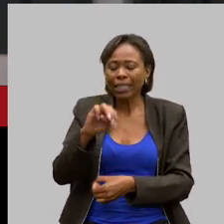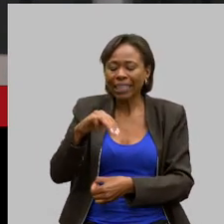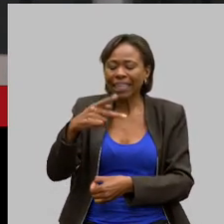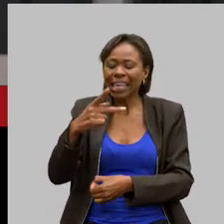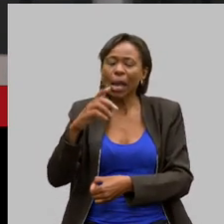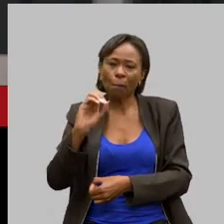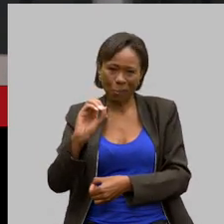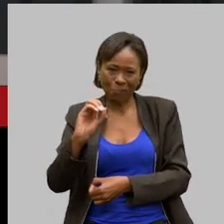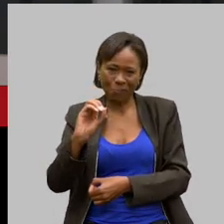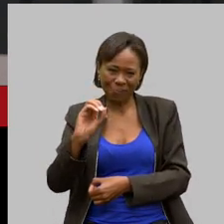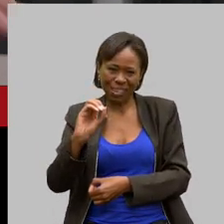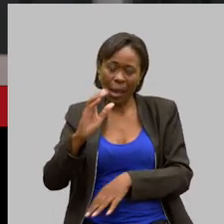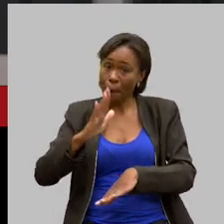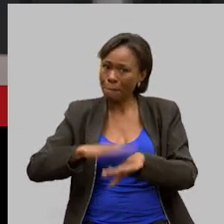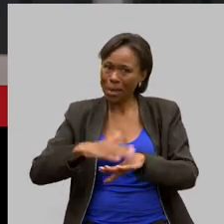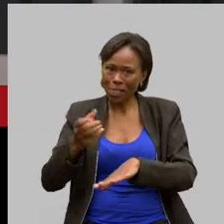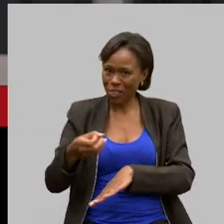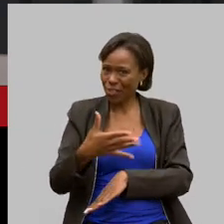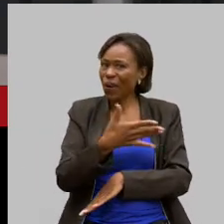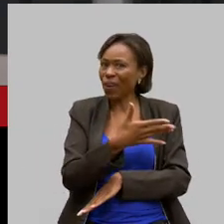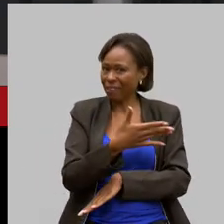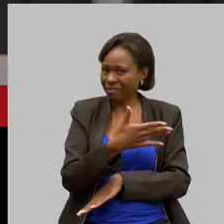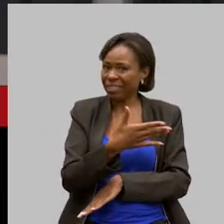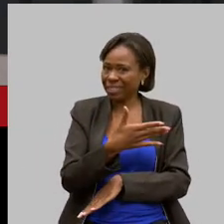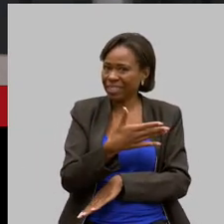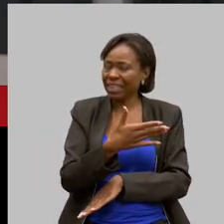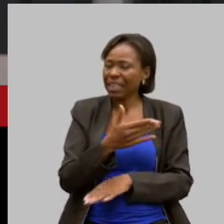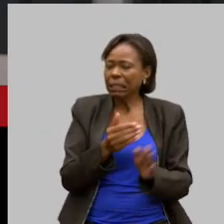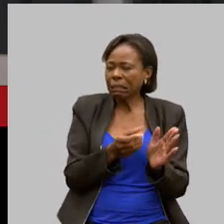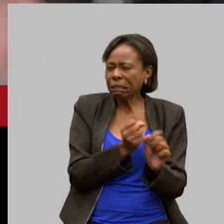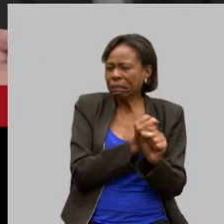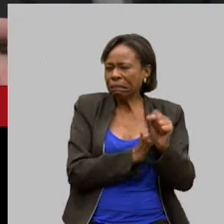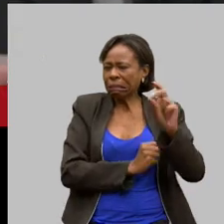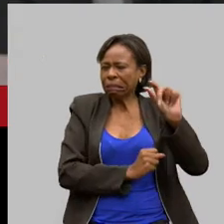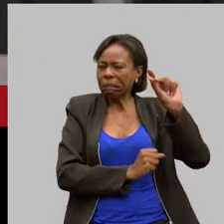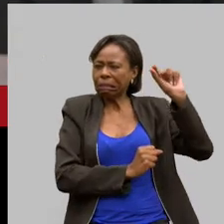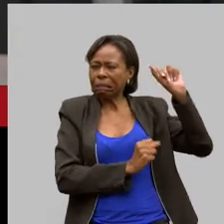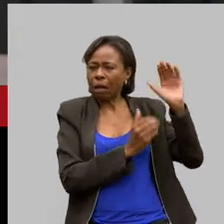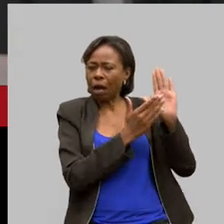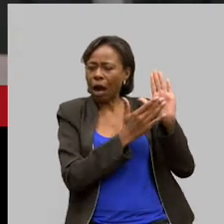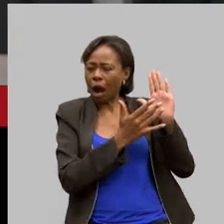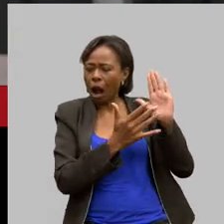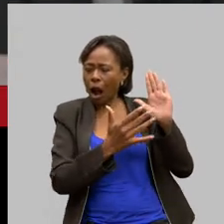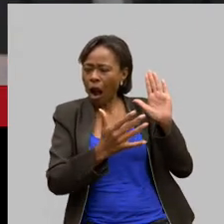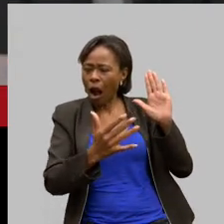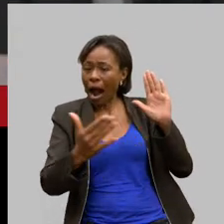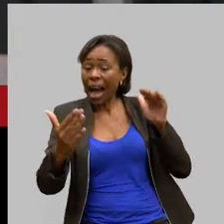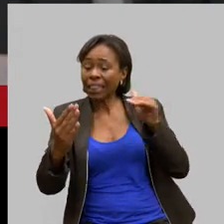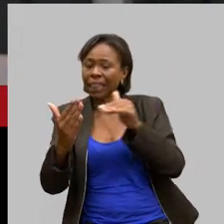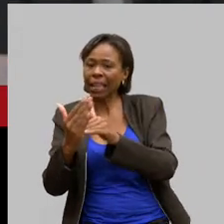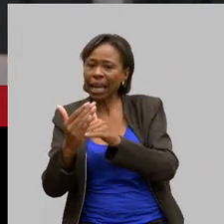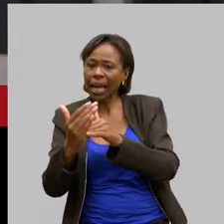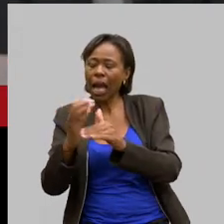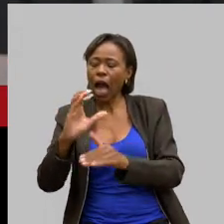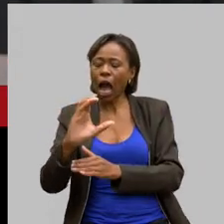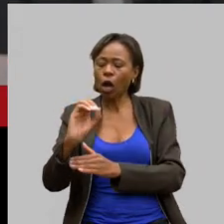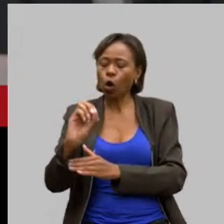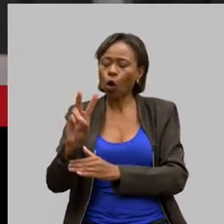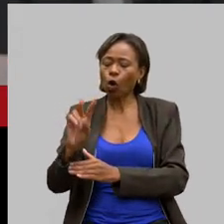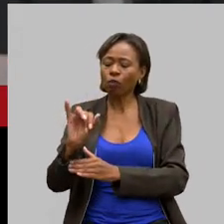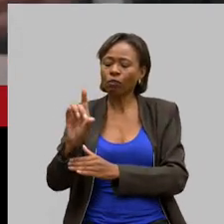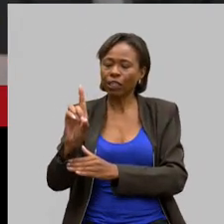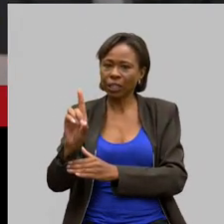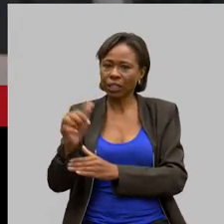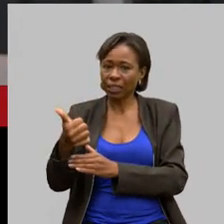Big Bang até covid-19 uma linguagem Universal que não precisa ser